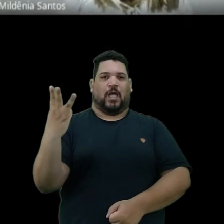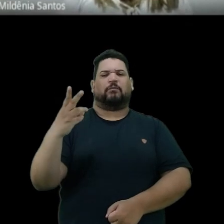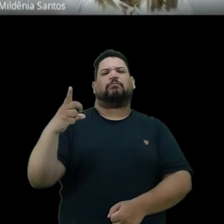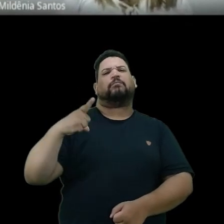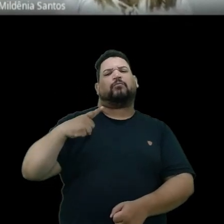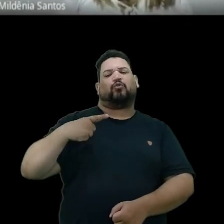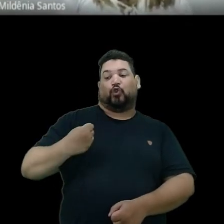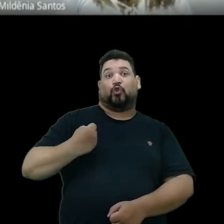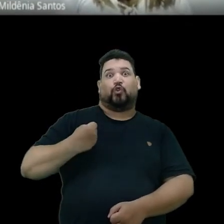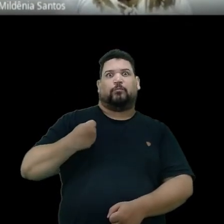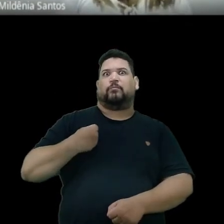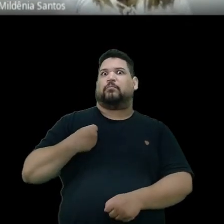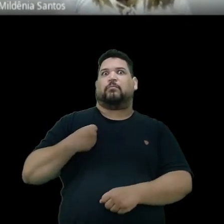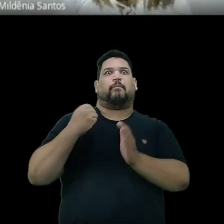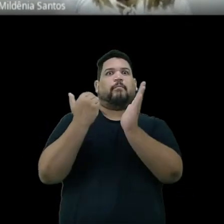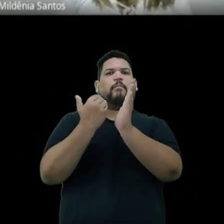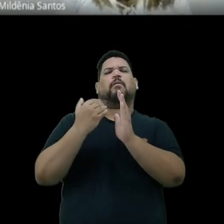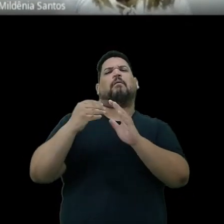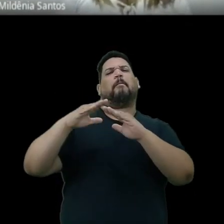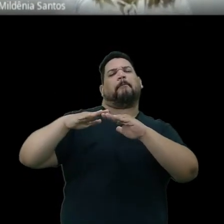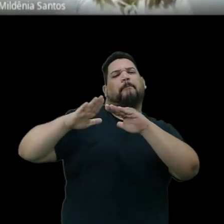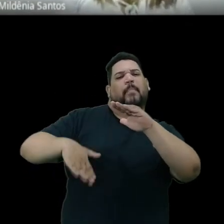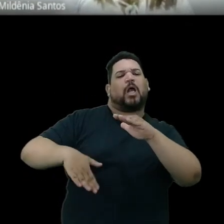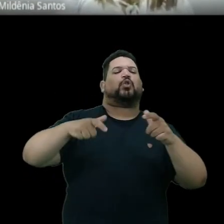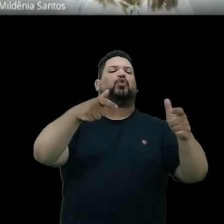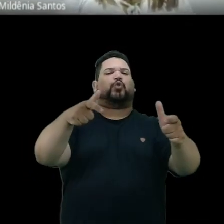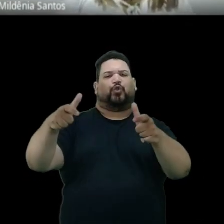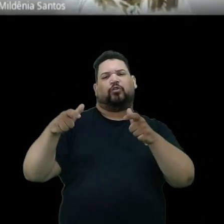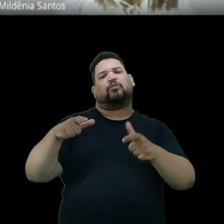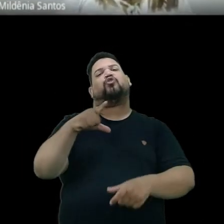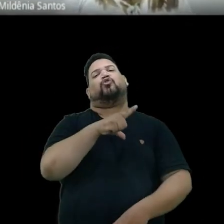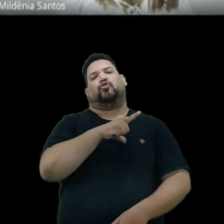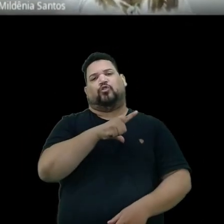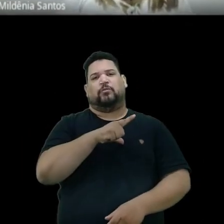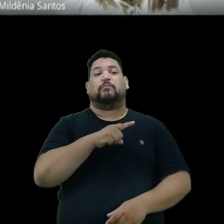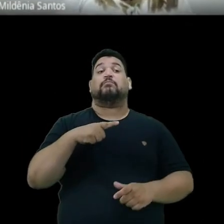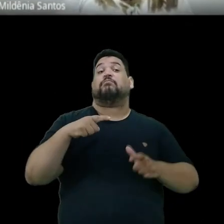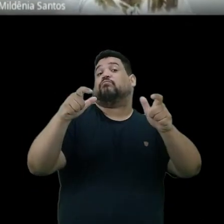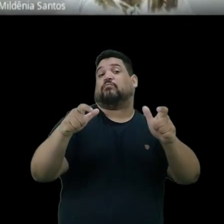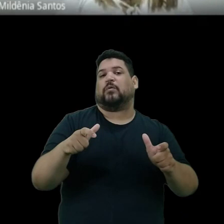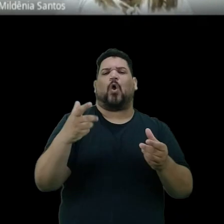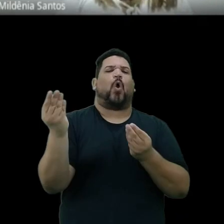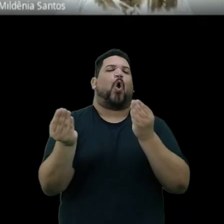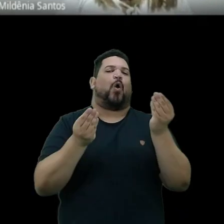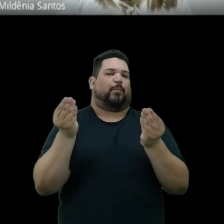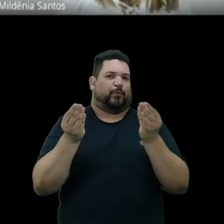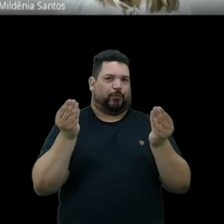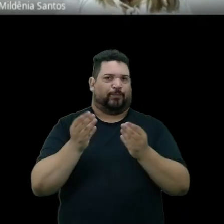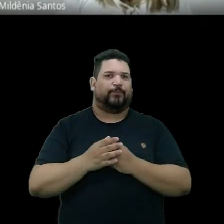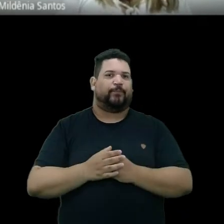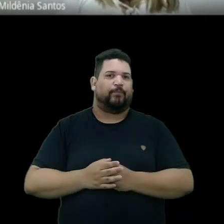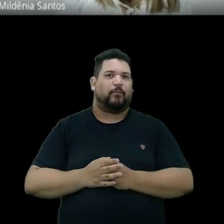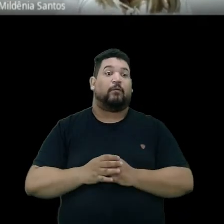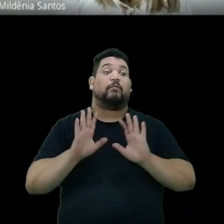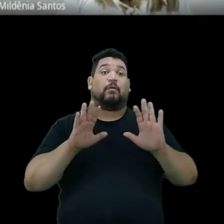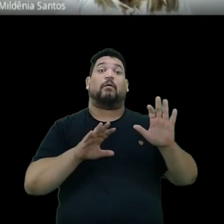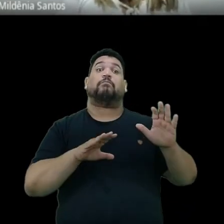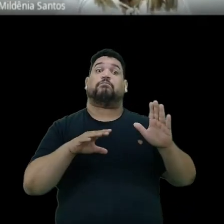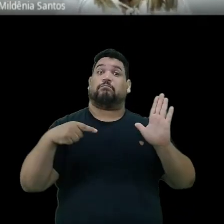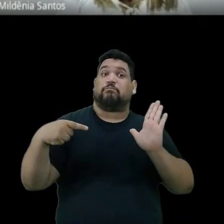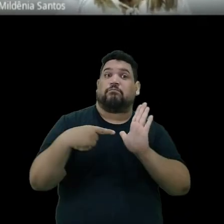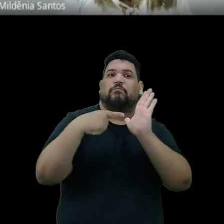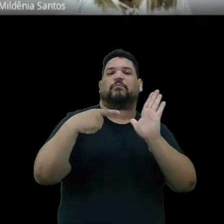número bem mais baixo em alguns lugares. Já tem lugares que relatam a prevalência de 1 a